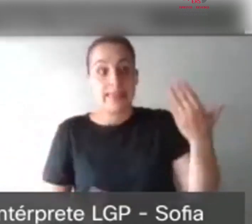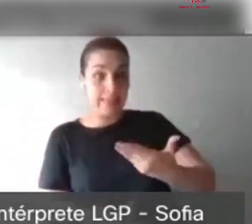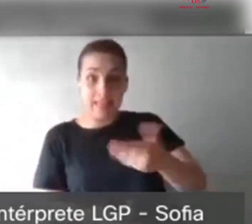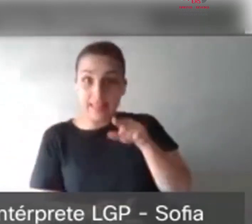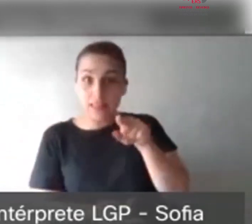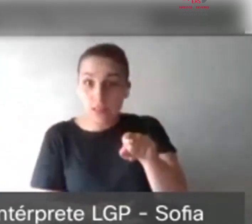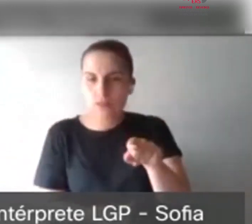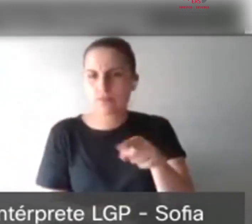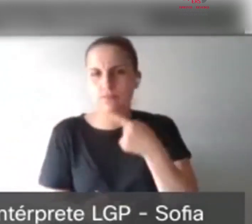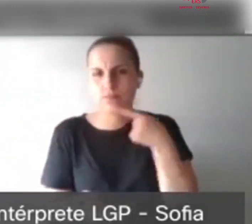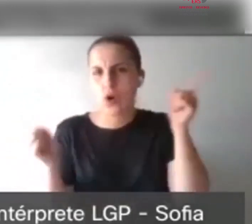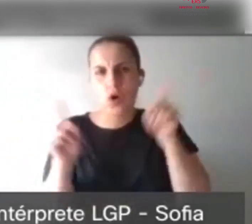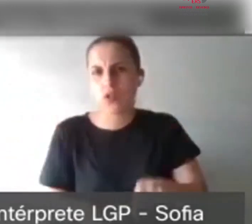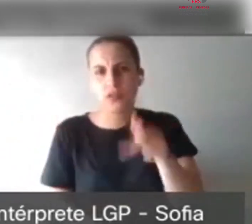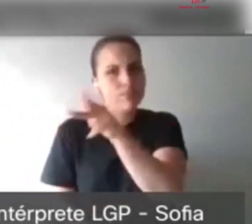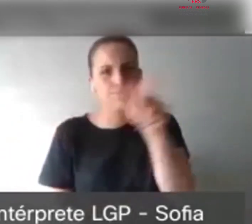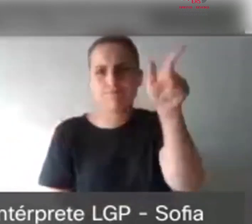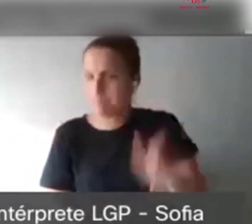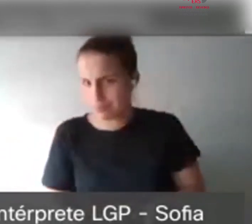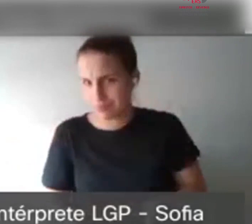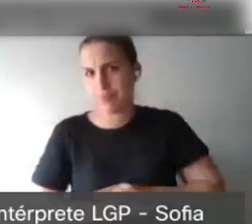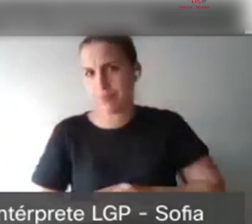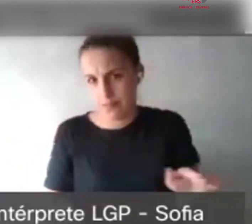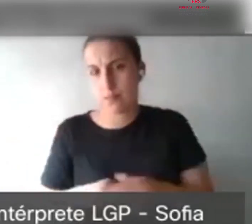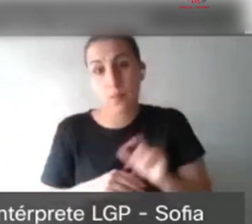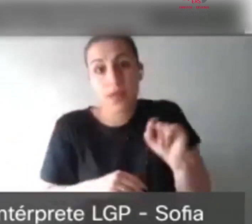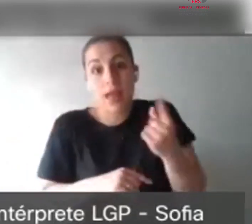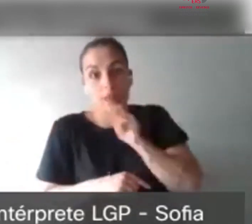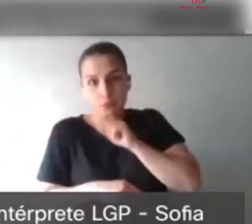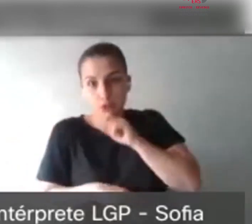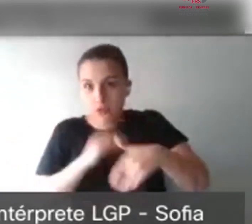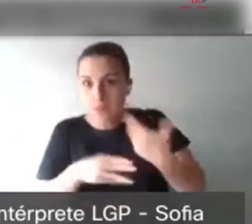seja estabelecido na plenitude o mais rapidamente